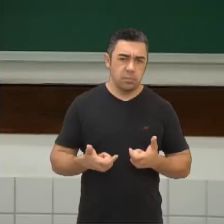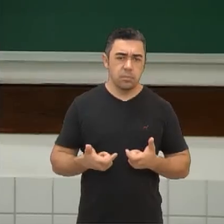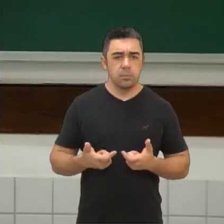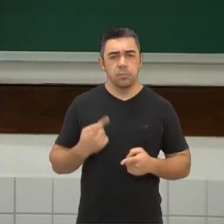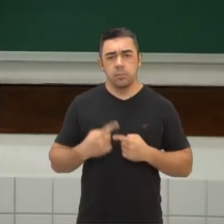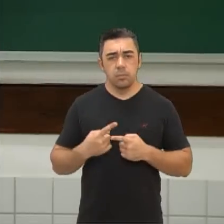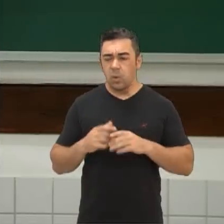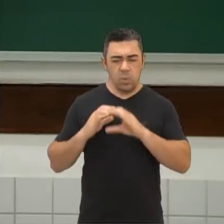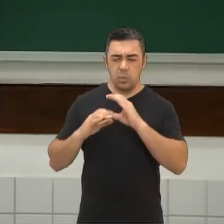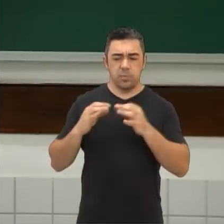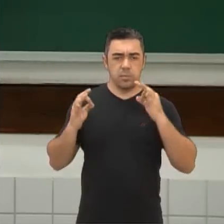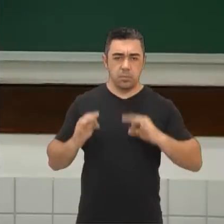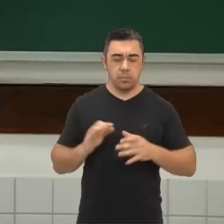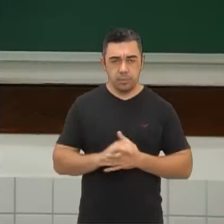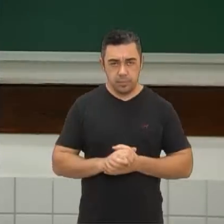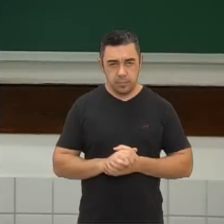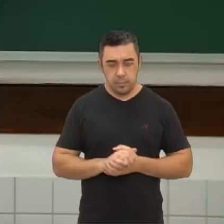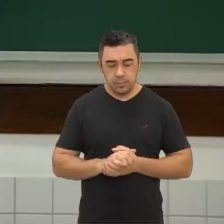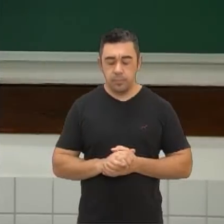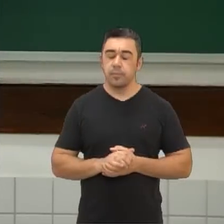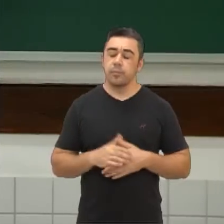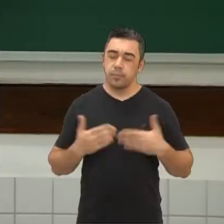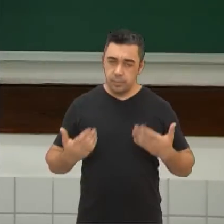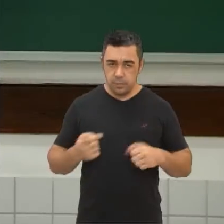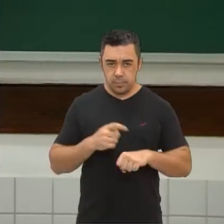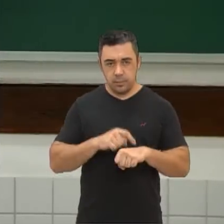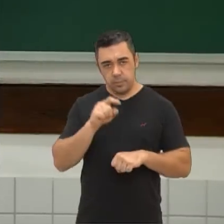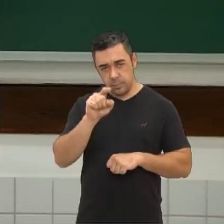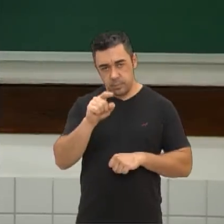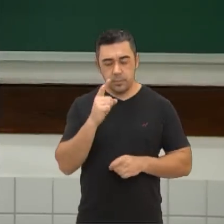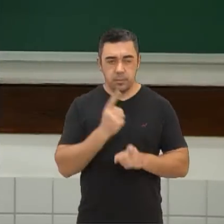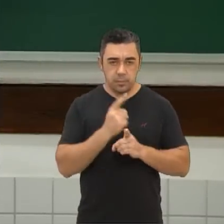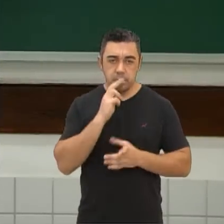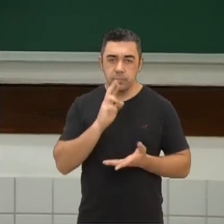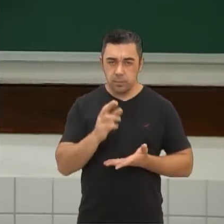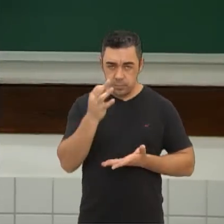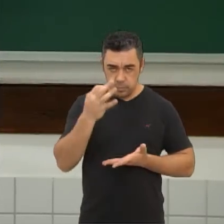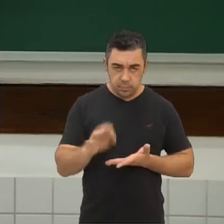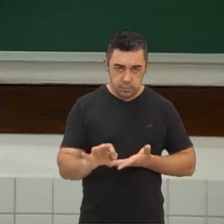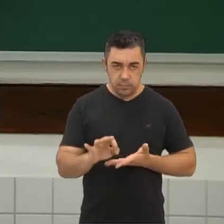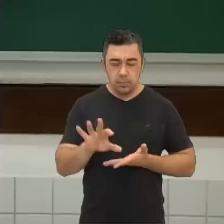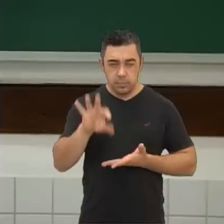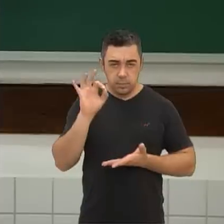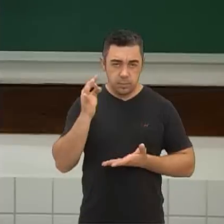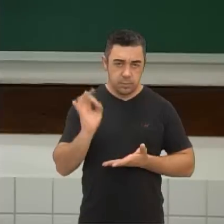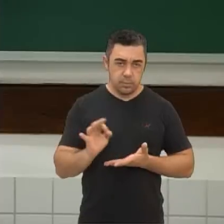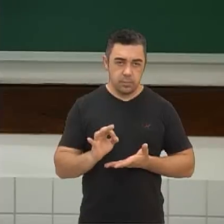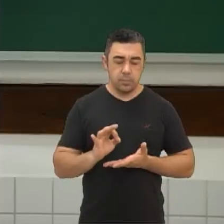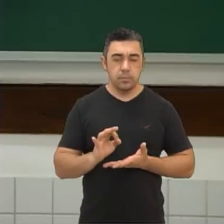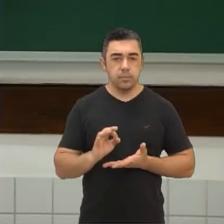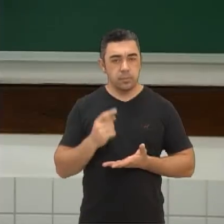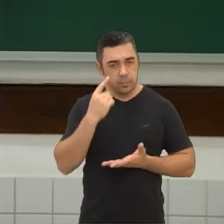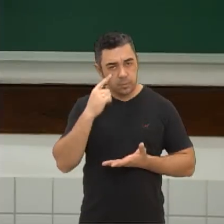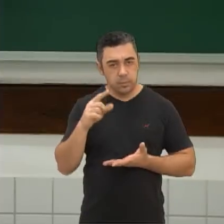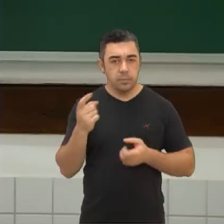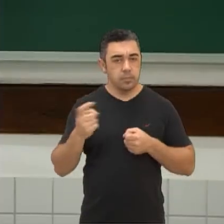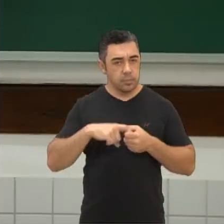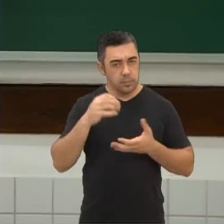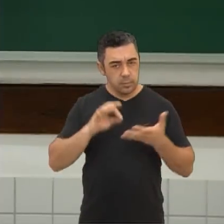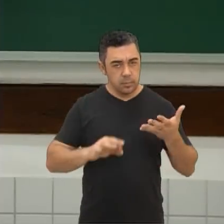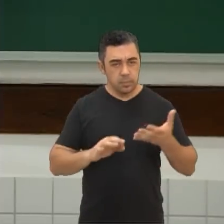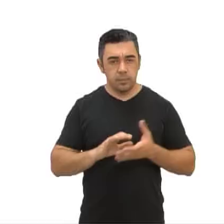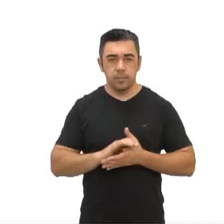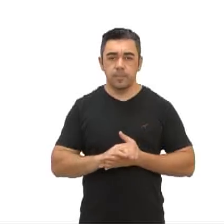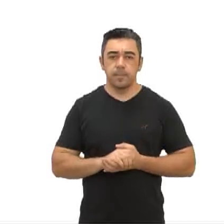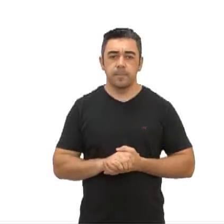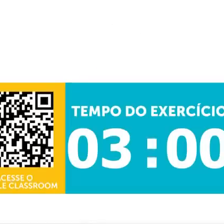monótonos, parados, né? Que só reclamam da vida. Alternativa C. Artista de rua precisa chamar a